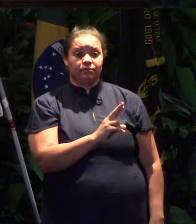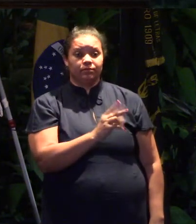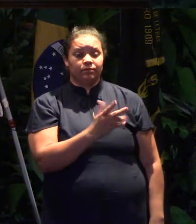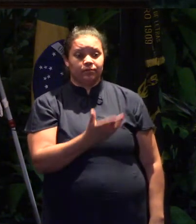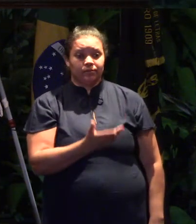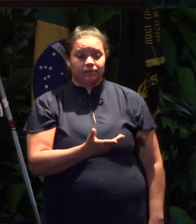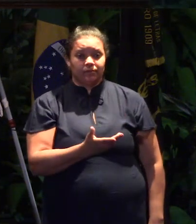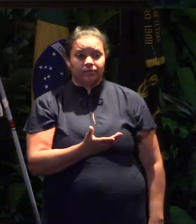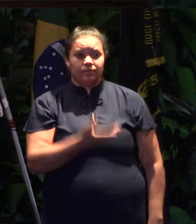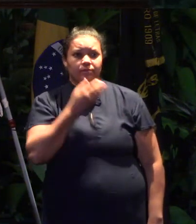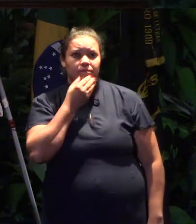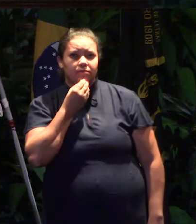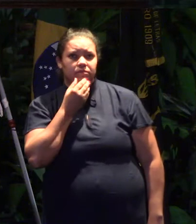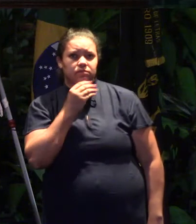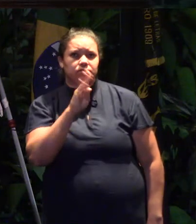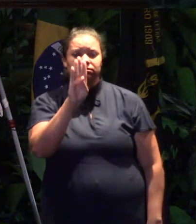assim, Borges é